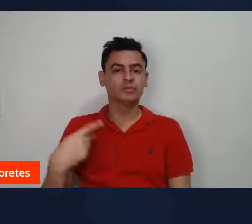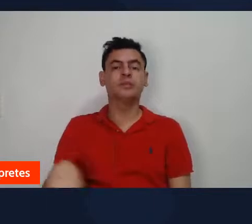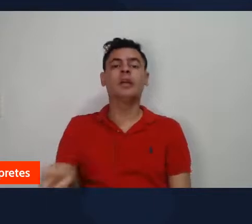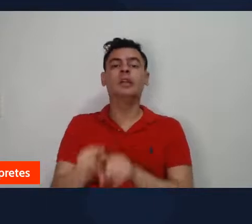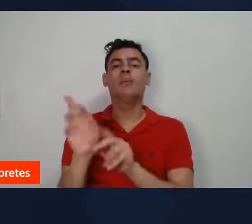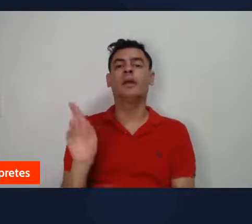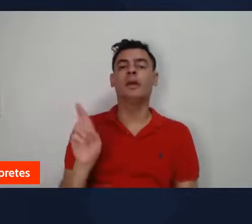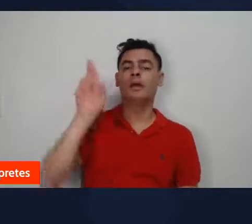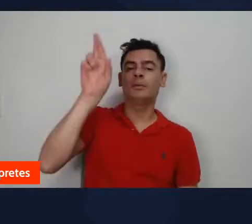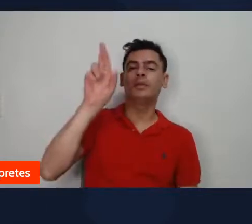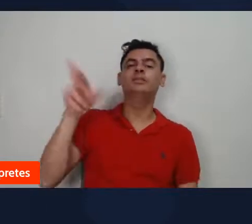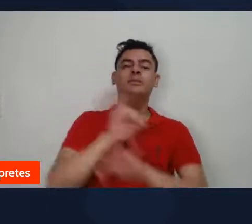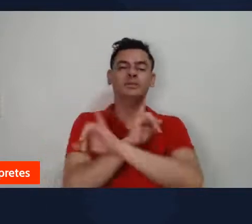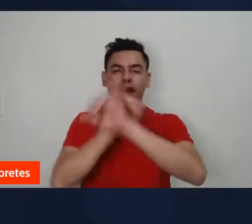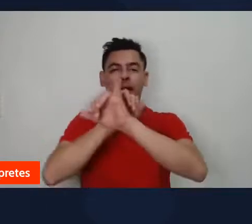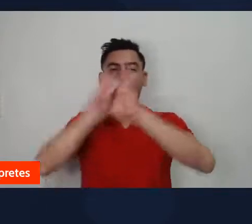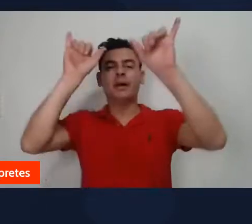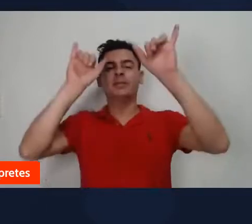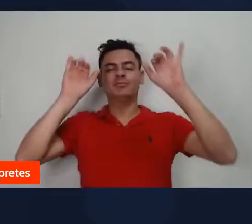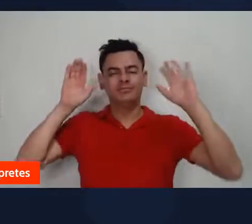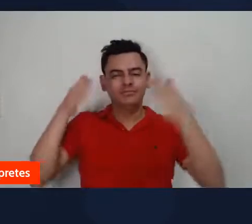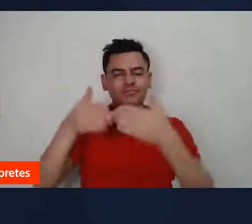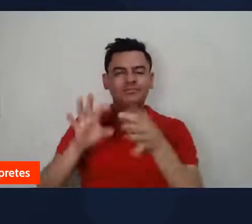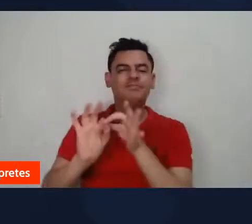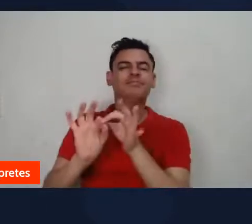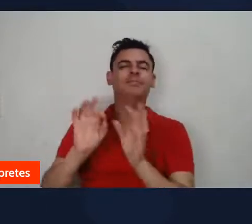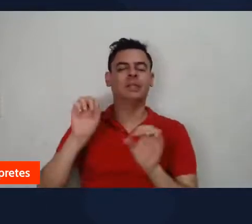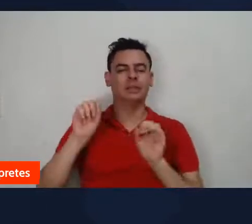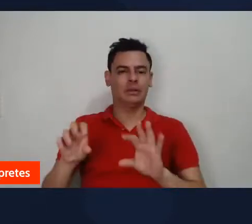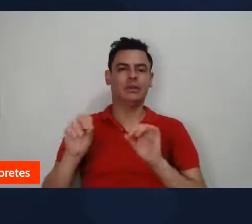campanha pela educação. Né?